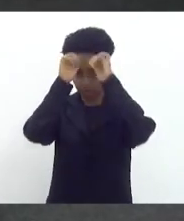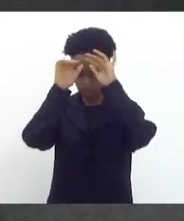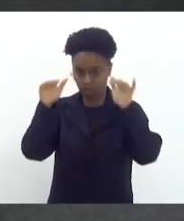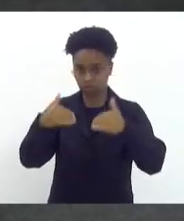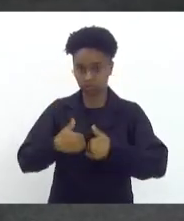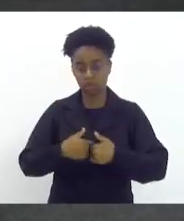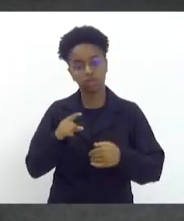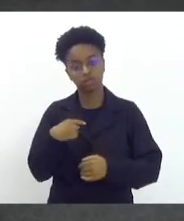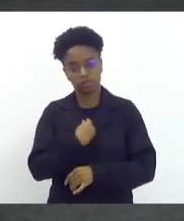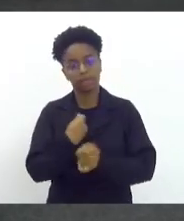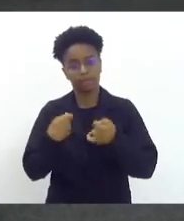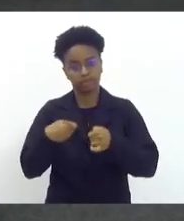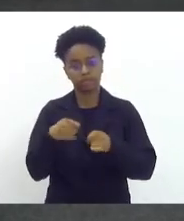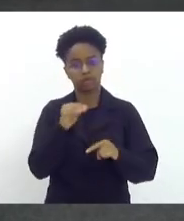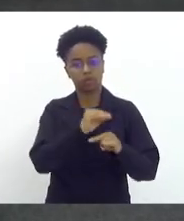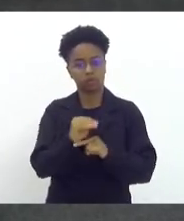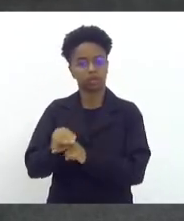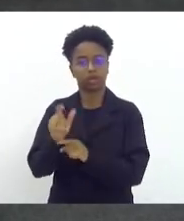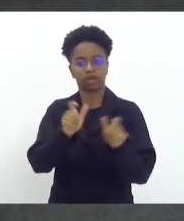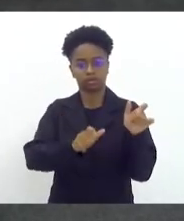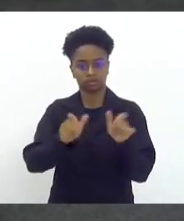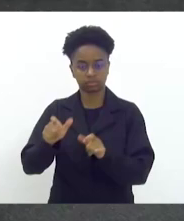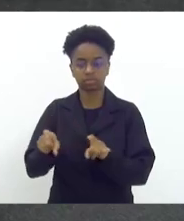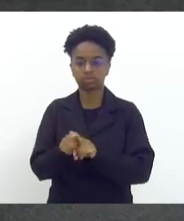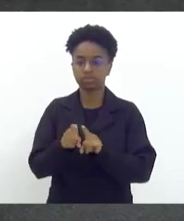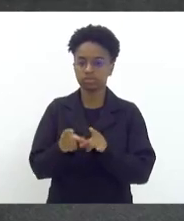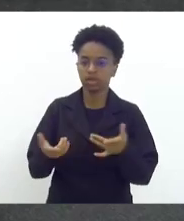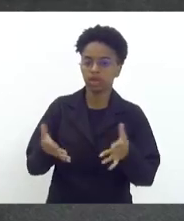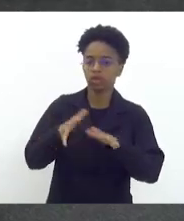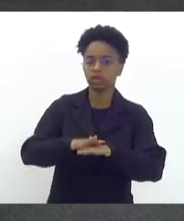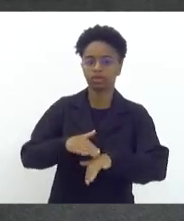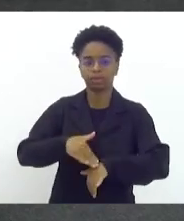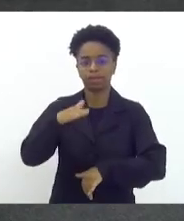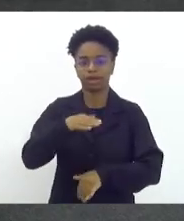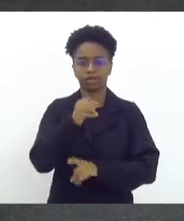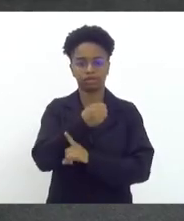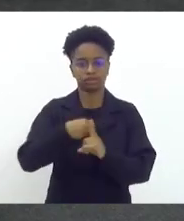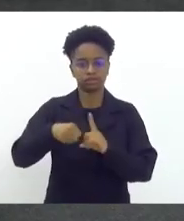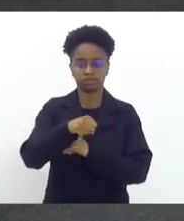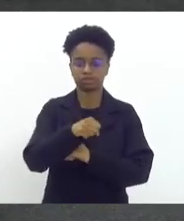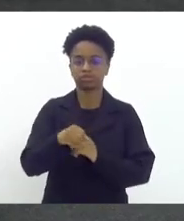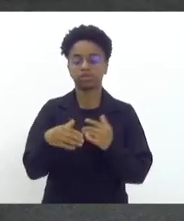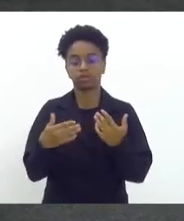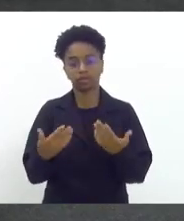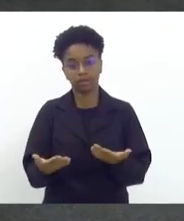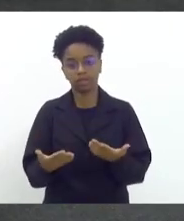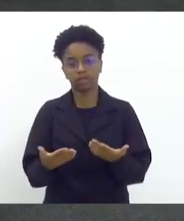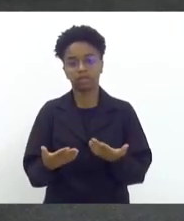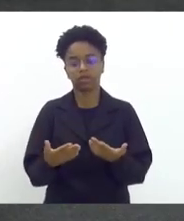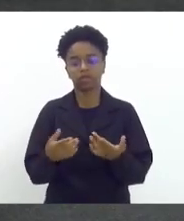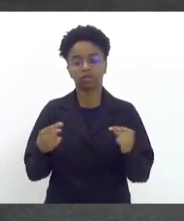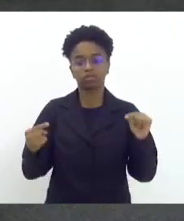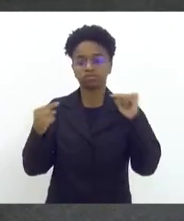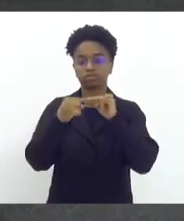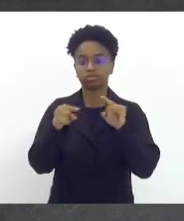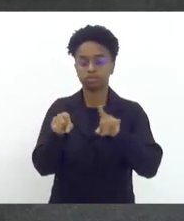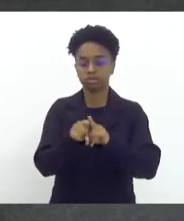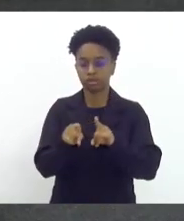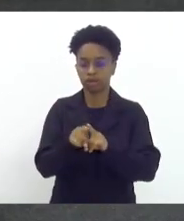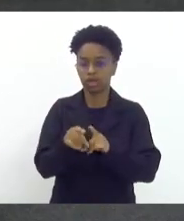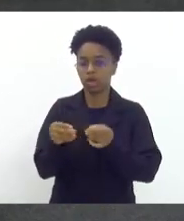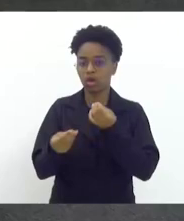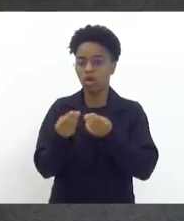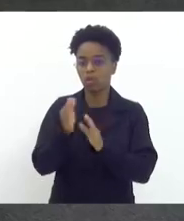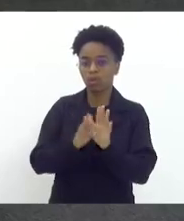a gente precisa cuidar desses autistas incluindo eles cada vez mais na sociedade e isso tem a ver com a questão do